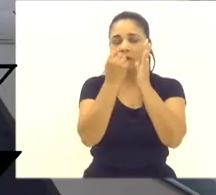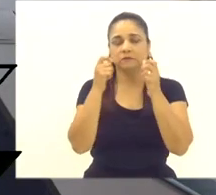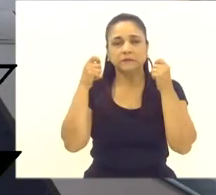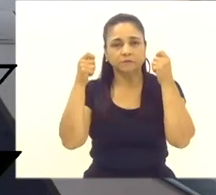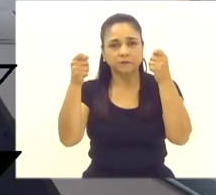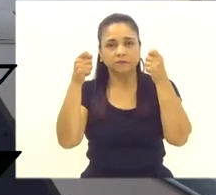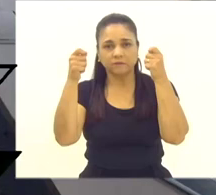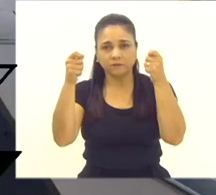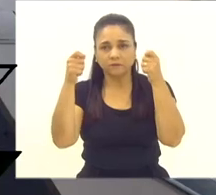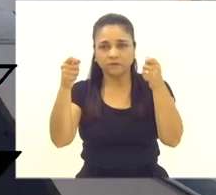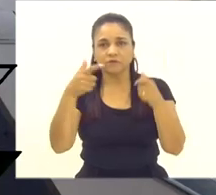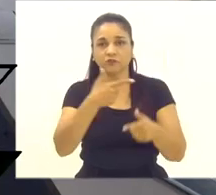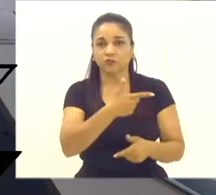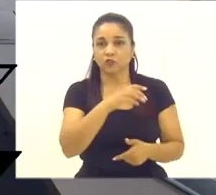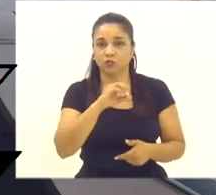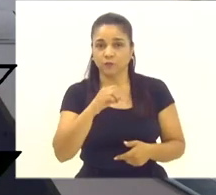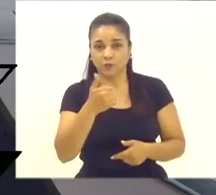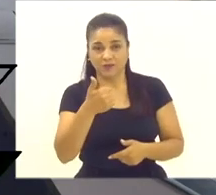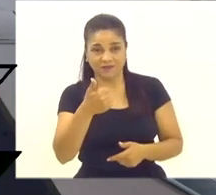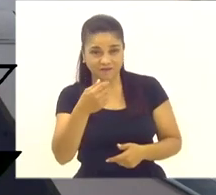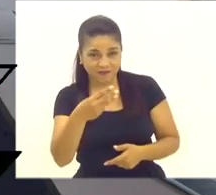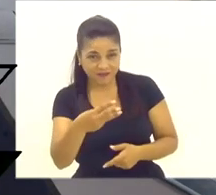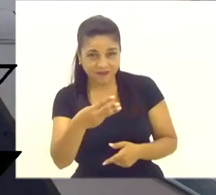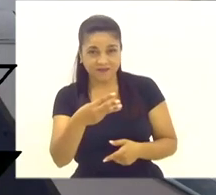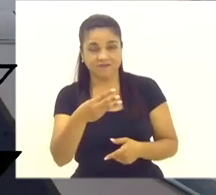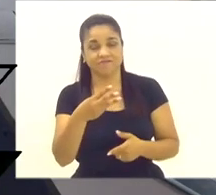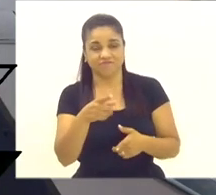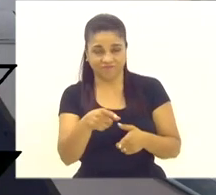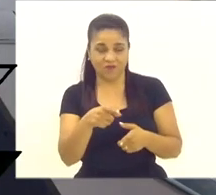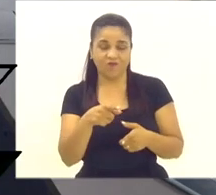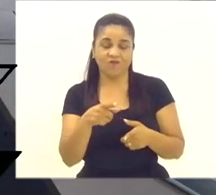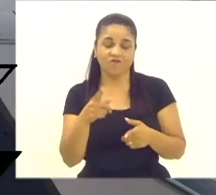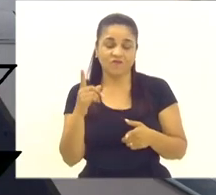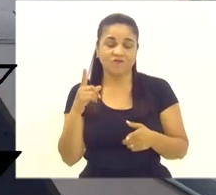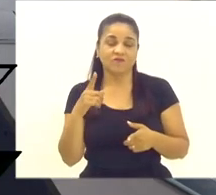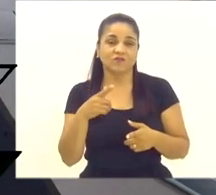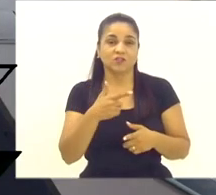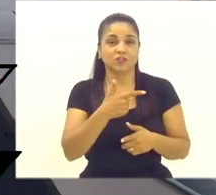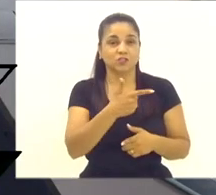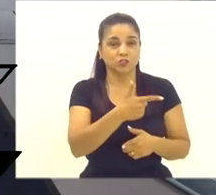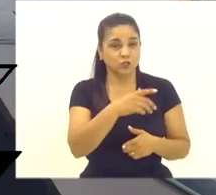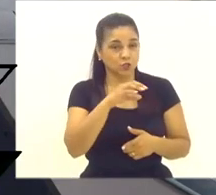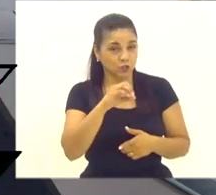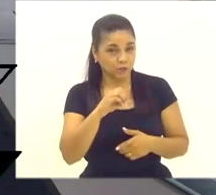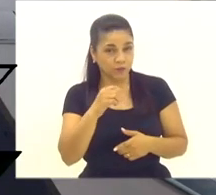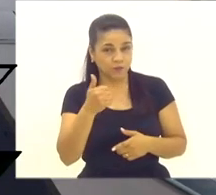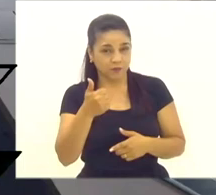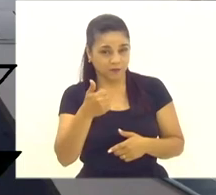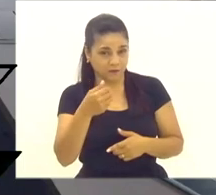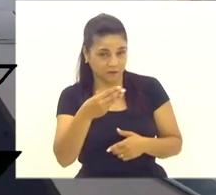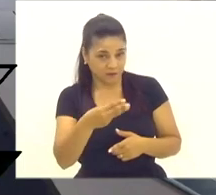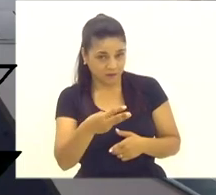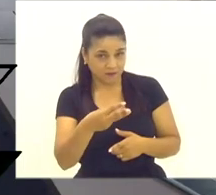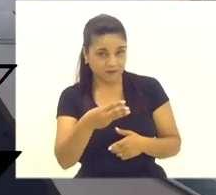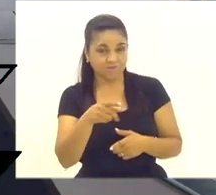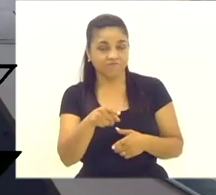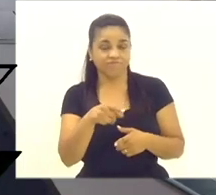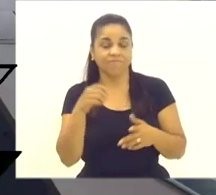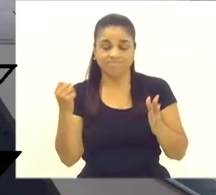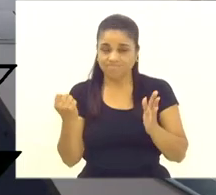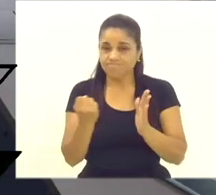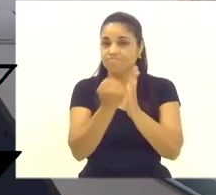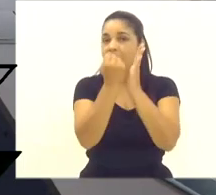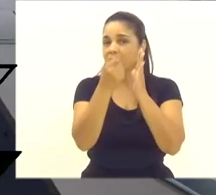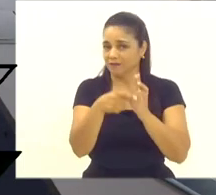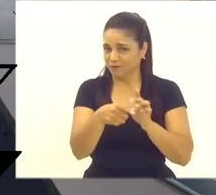né que que viraram a página né então acho que as manifestações de 13 de alguma maneira também impactou